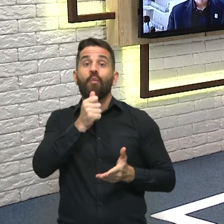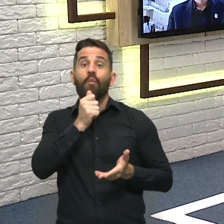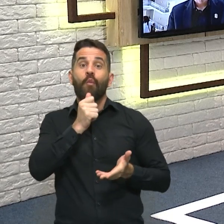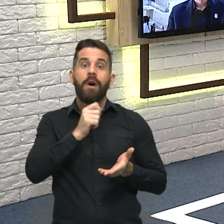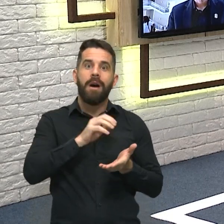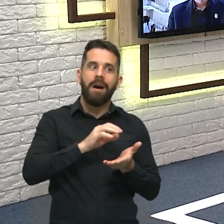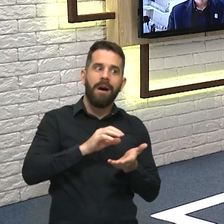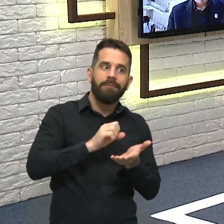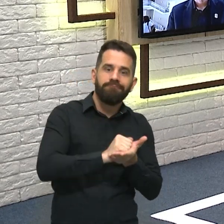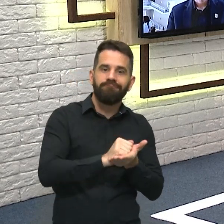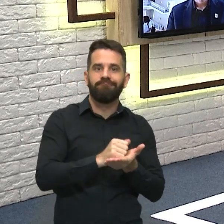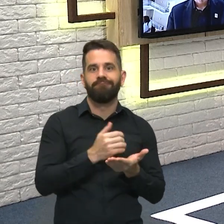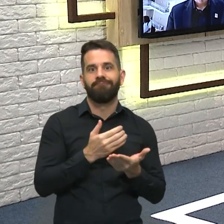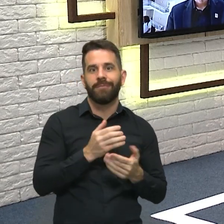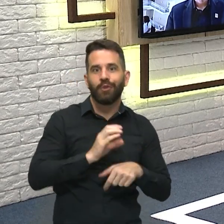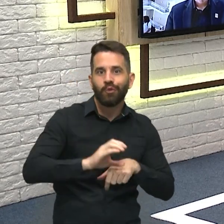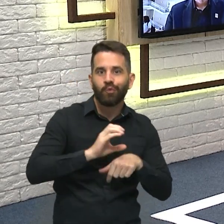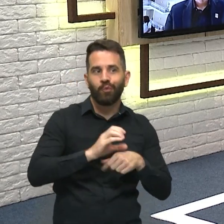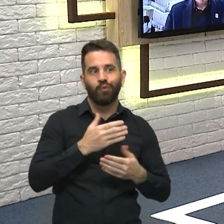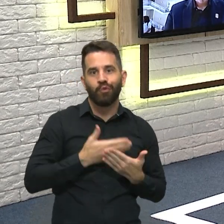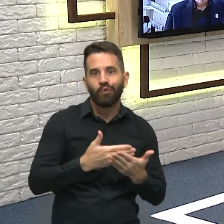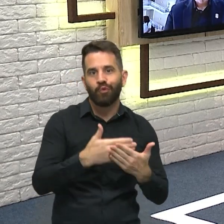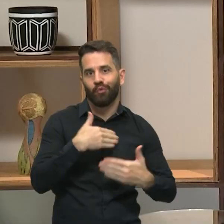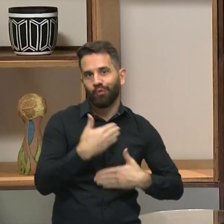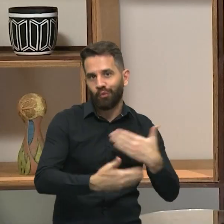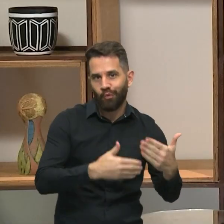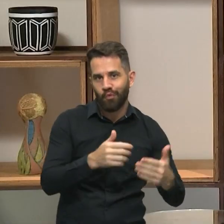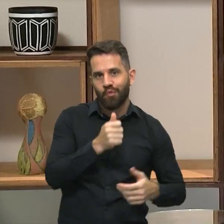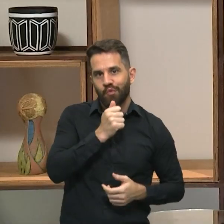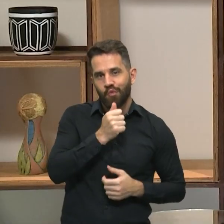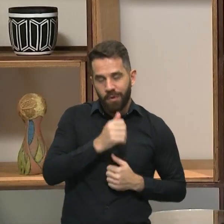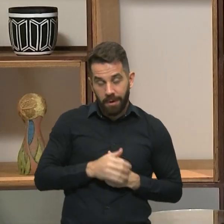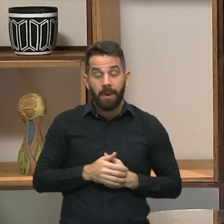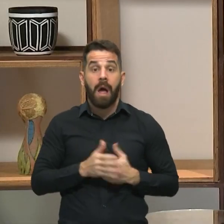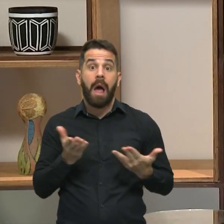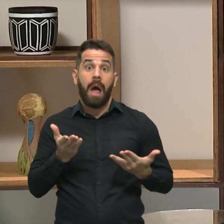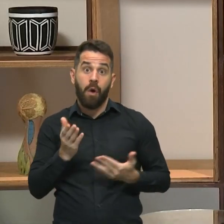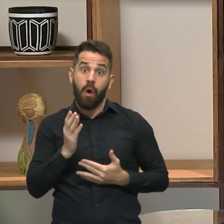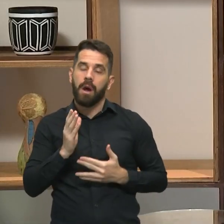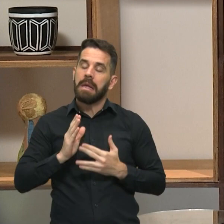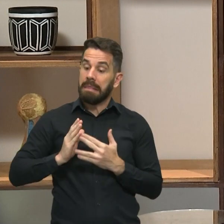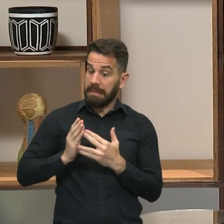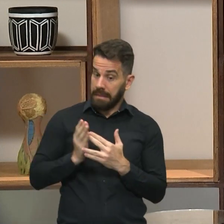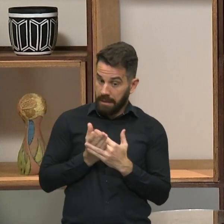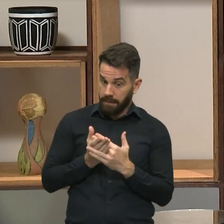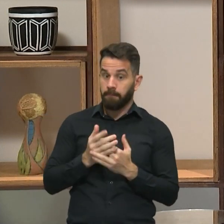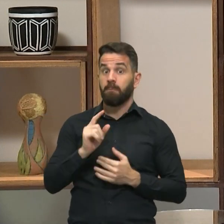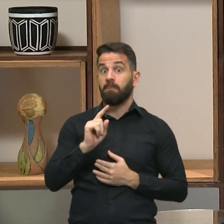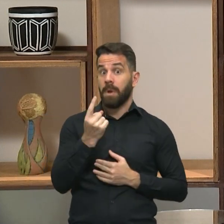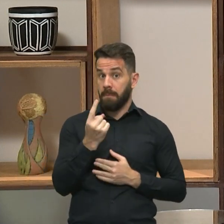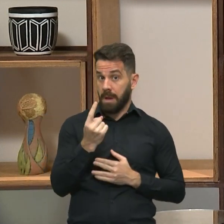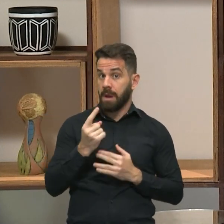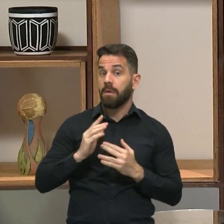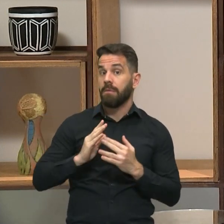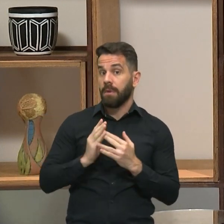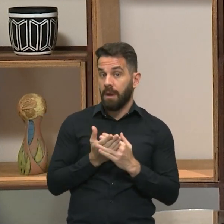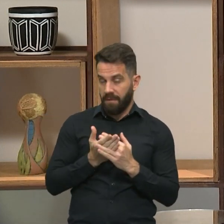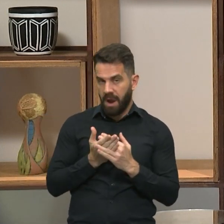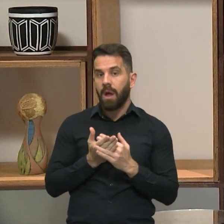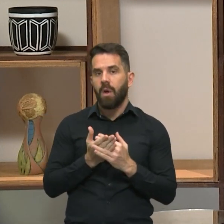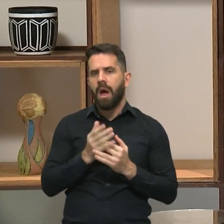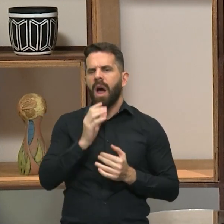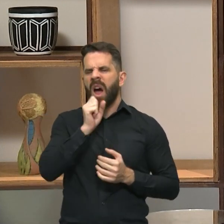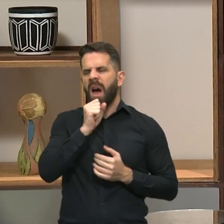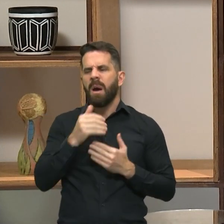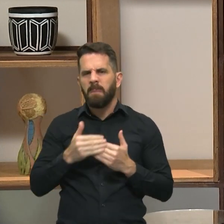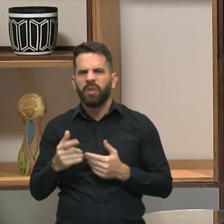Muito obrigado, parabéns pelo trabalho de vocês. A gente vai agora para a gente vai agora para o primeiro intervalo comercial, mas daqui a pouquinho